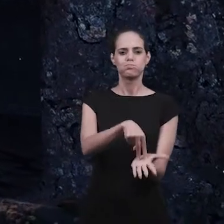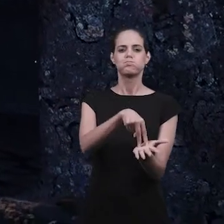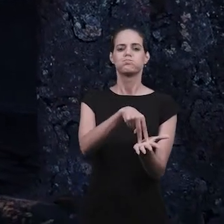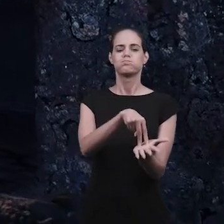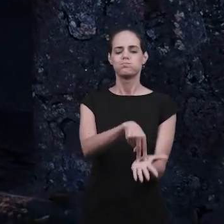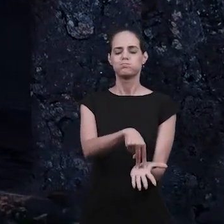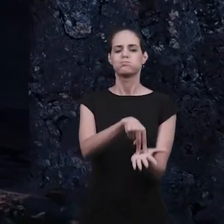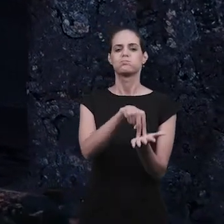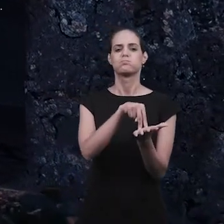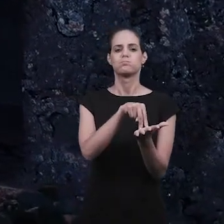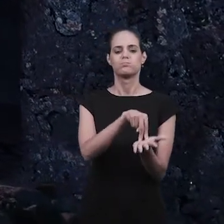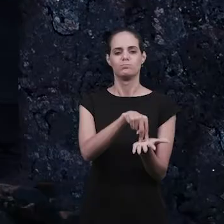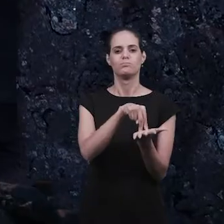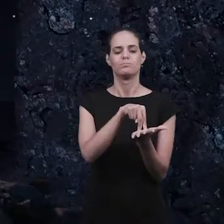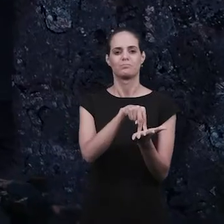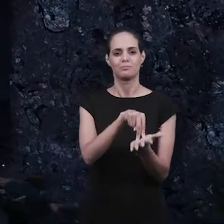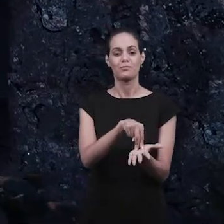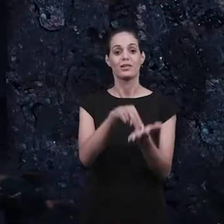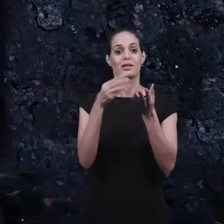Ressuscitou,